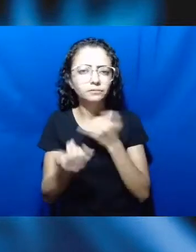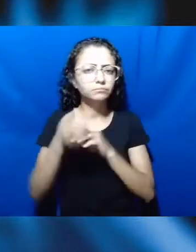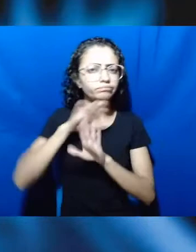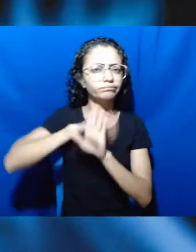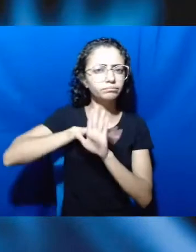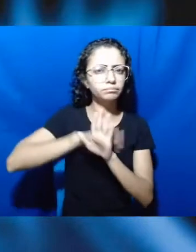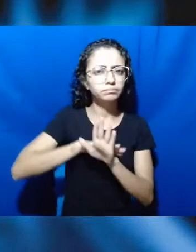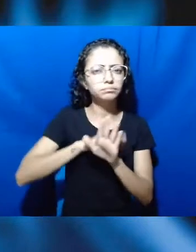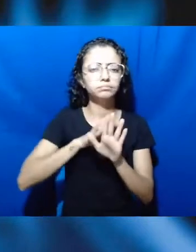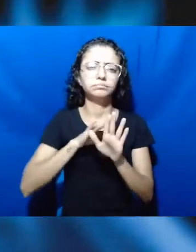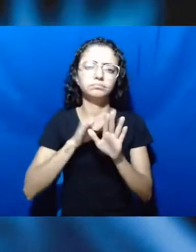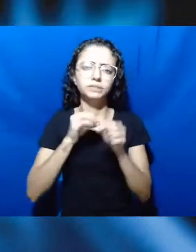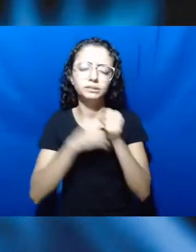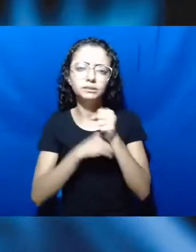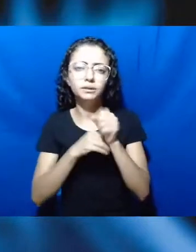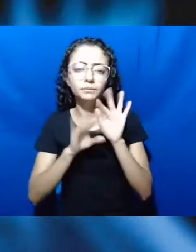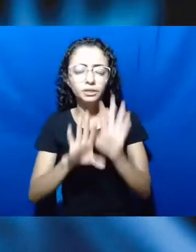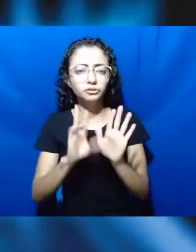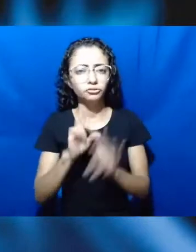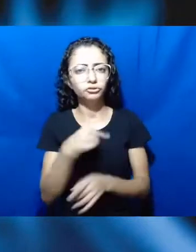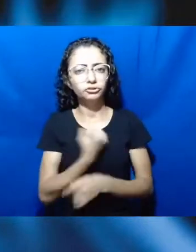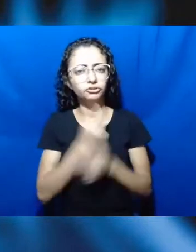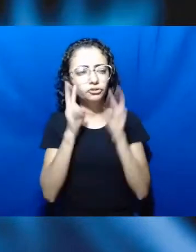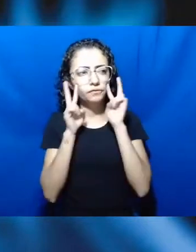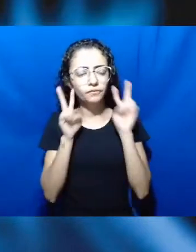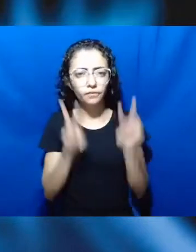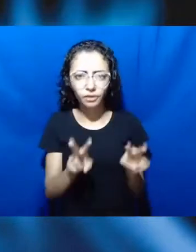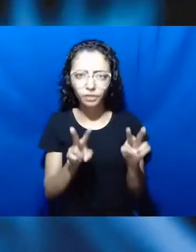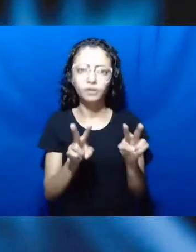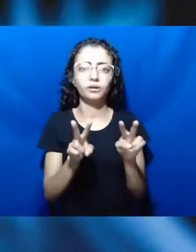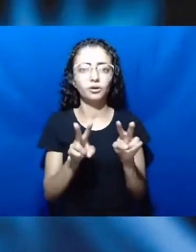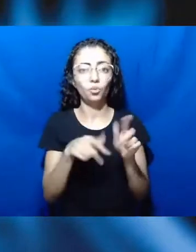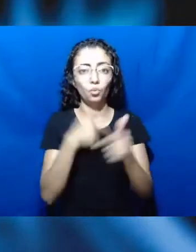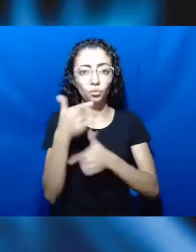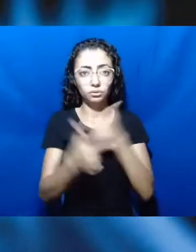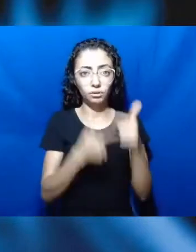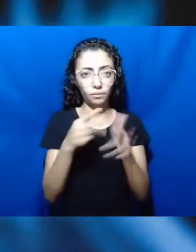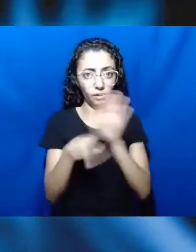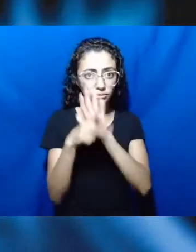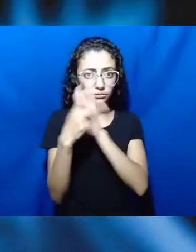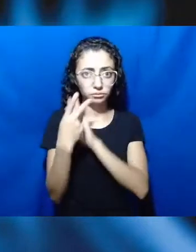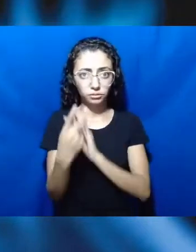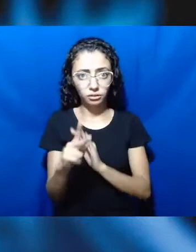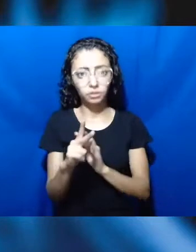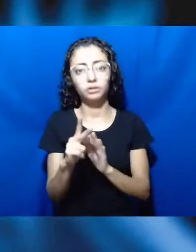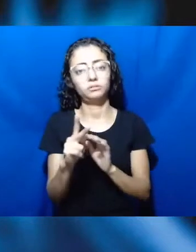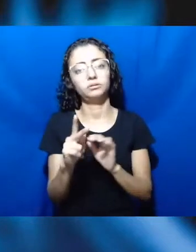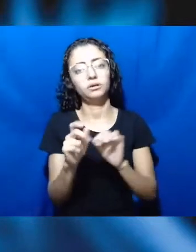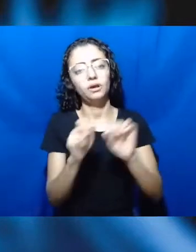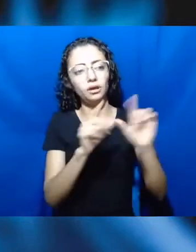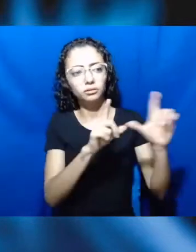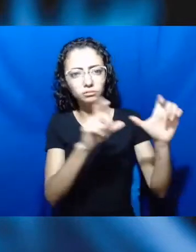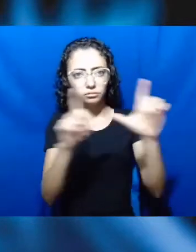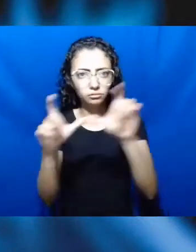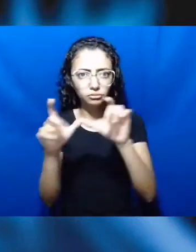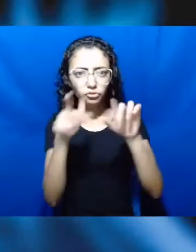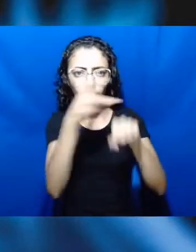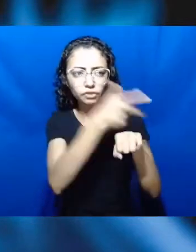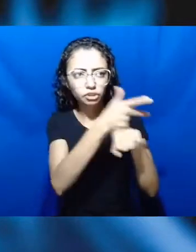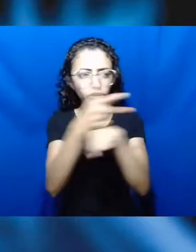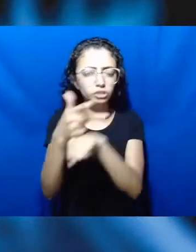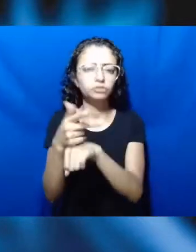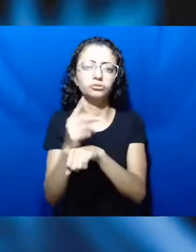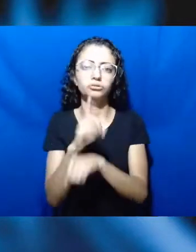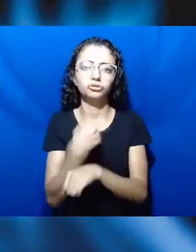fala dele e vê as cenas, né, que foram feitas pelo Alexandre Rangel,